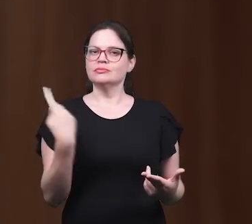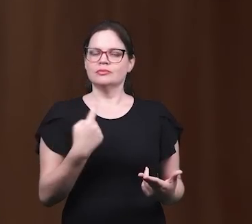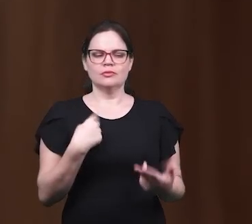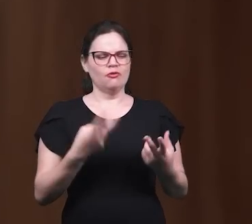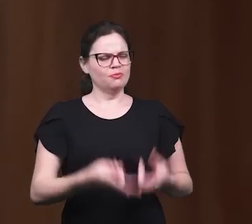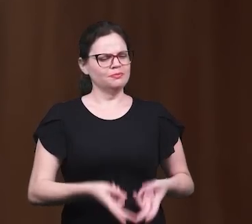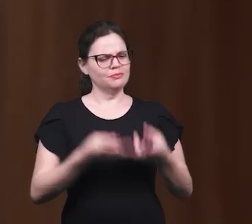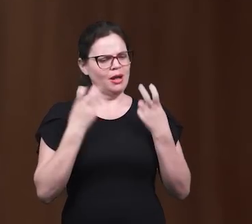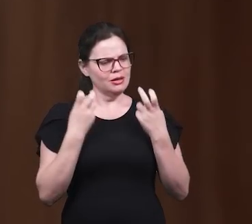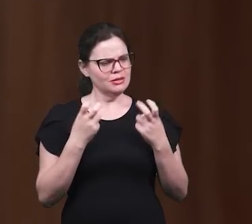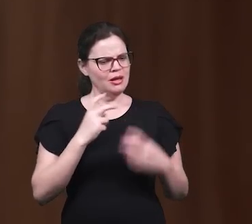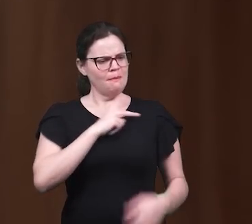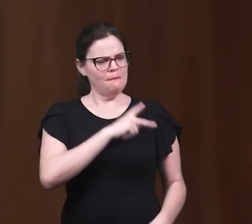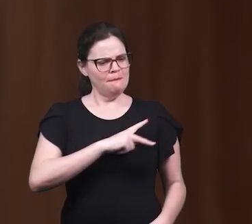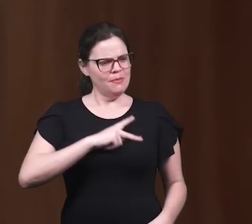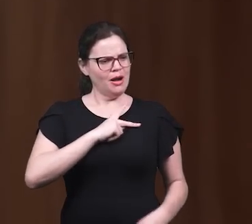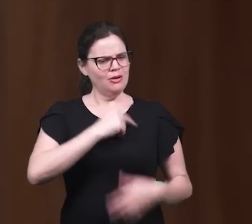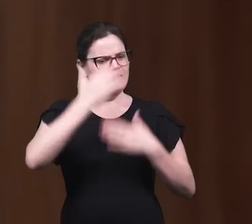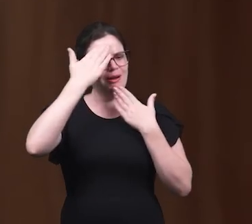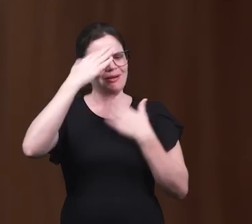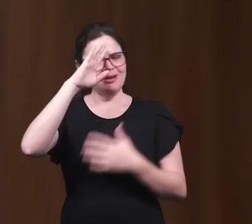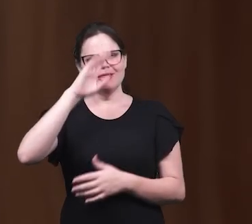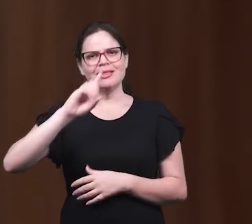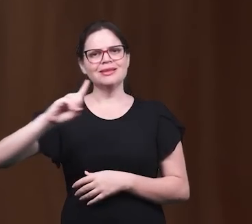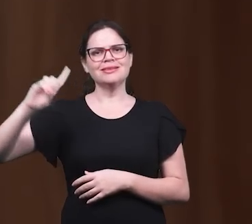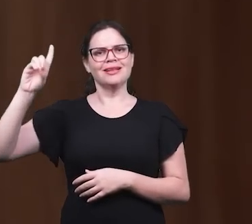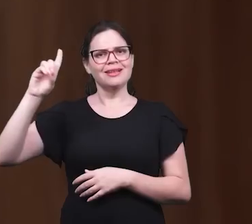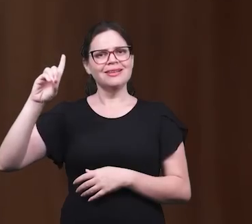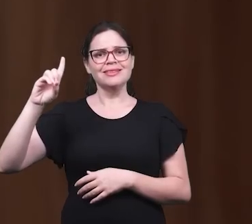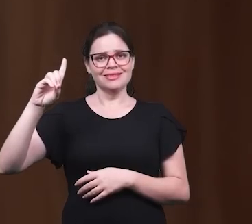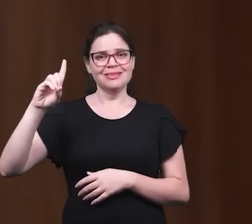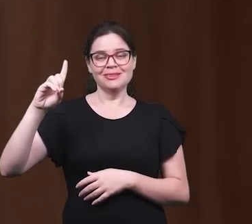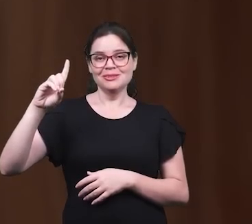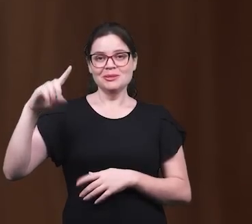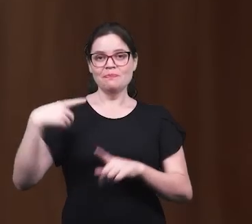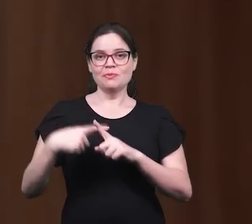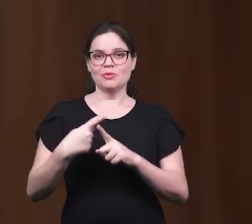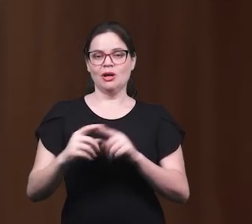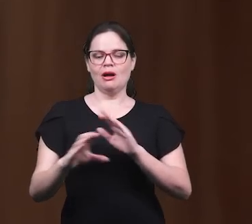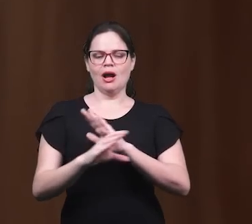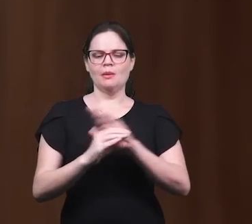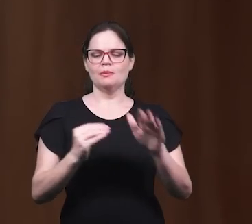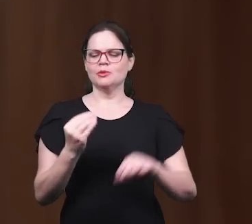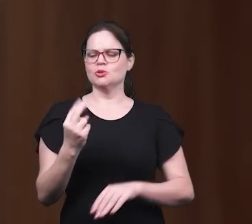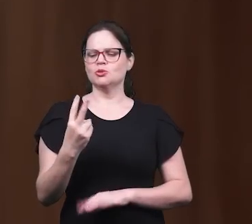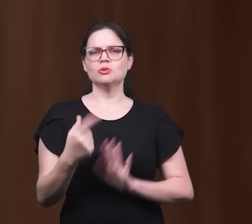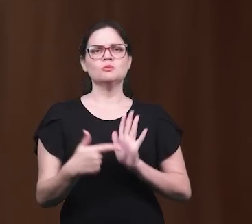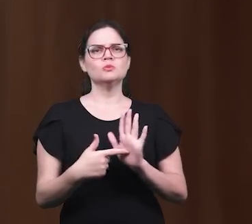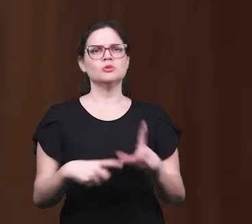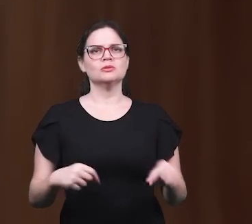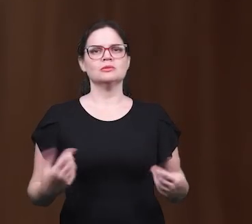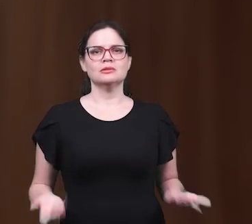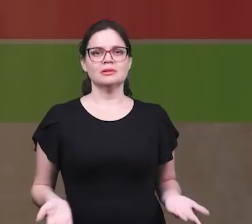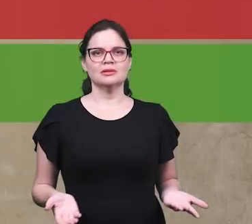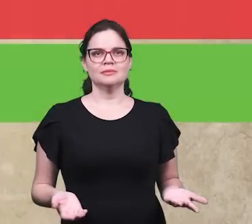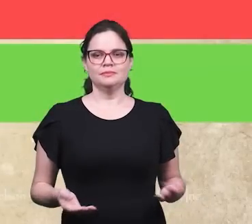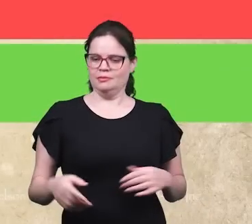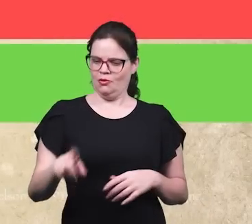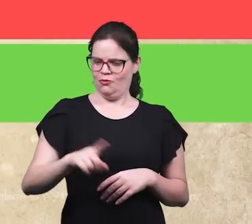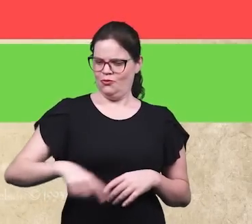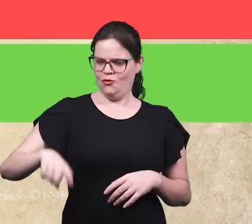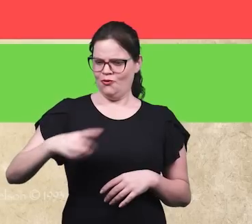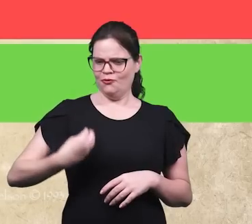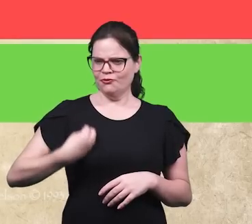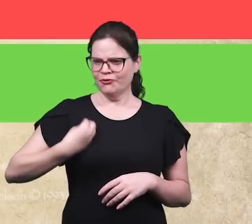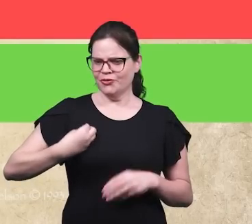uma glorificação ao Senhor que é feita, e no capítulo 2 vai dizer assim: o evangelho que